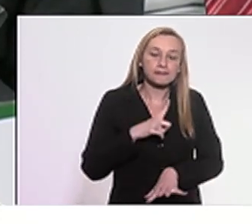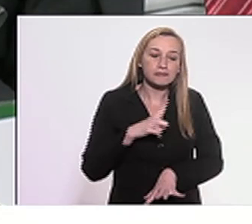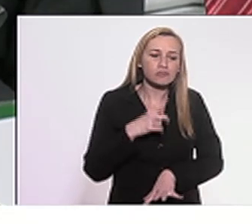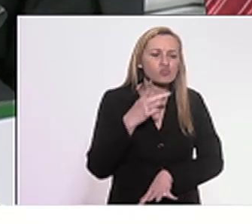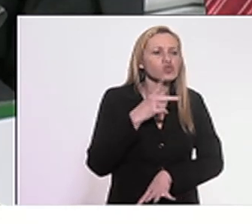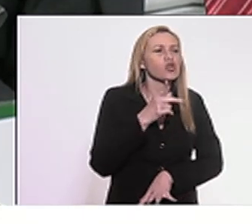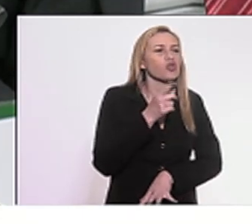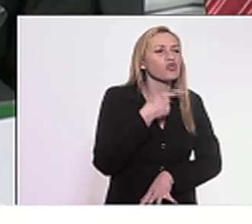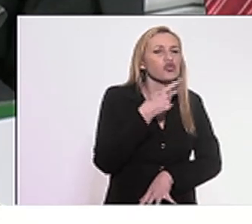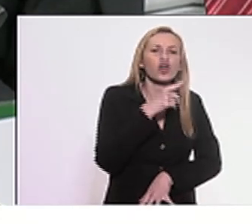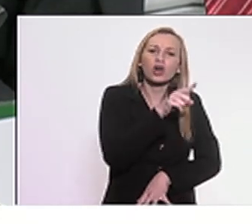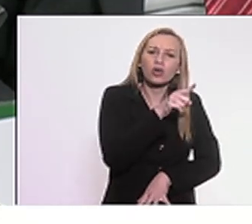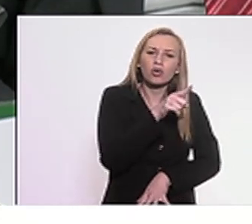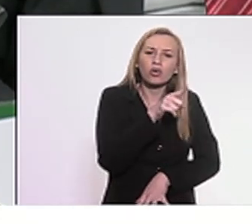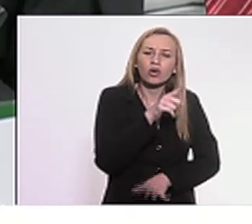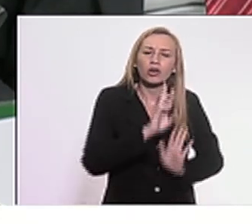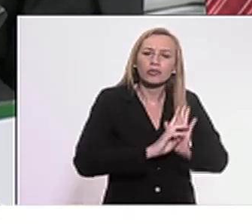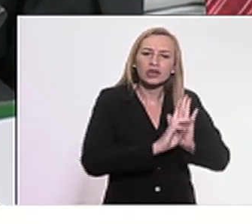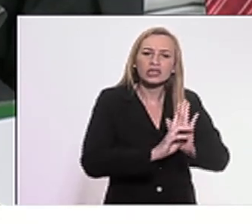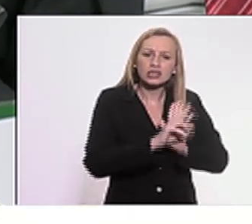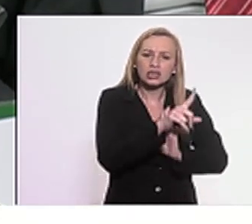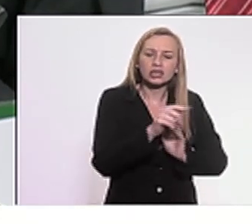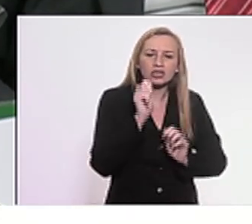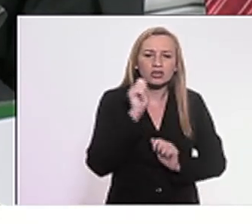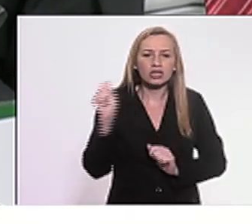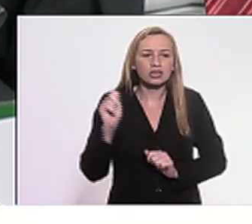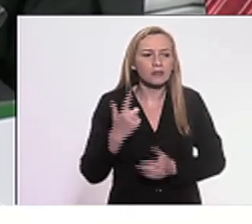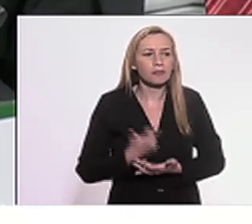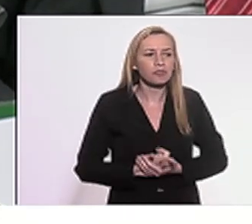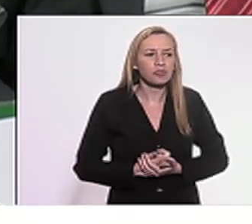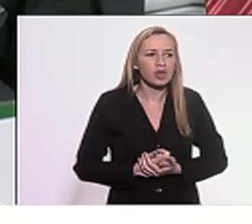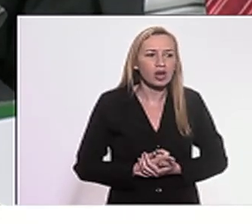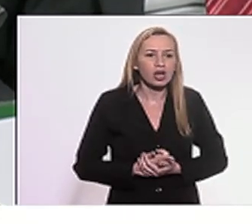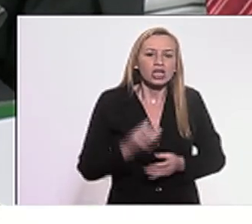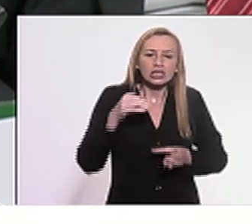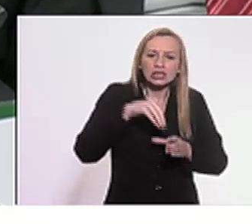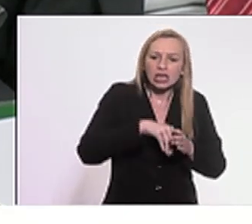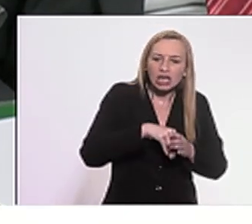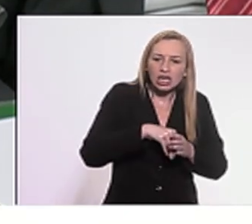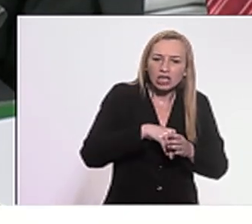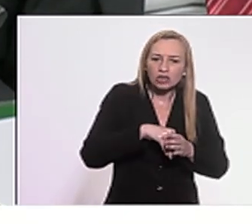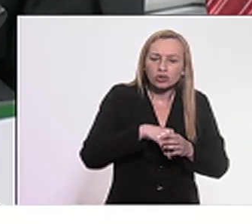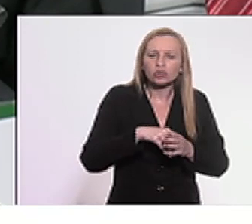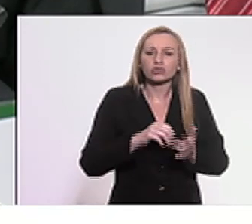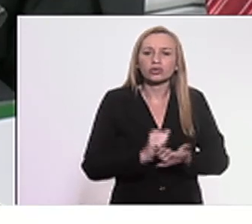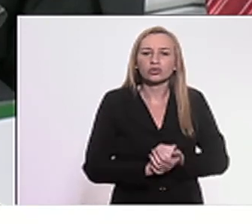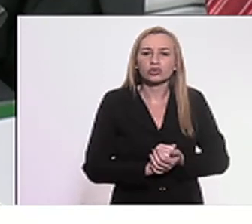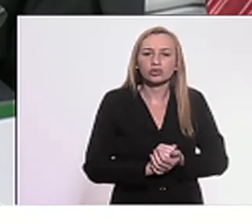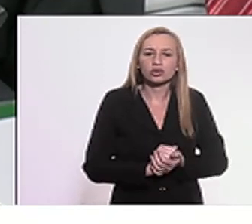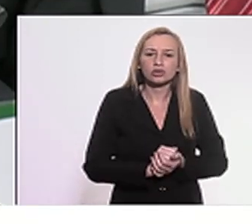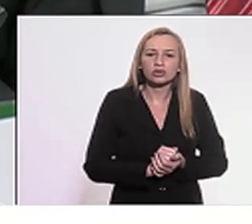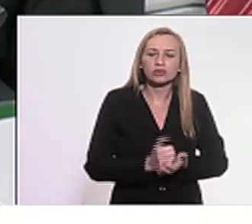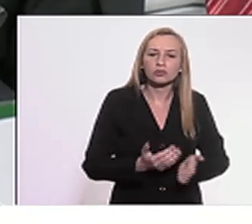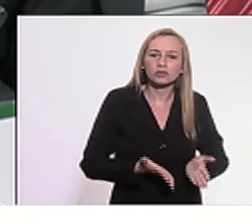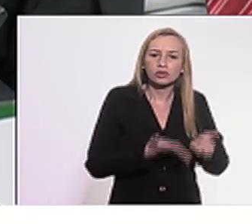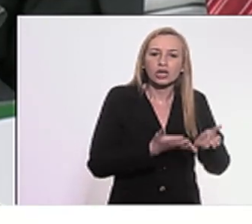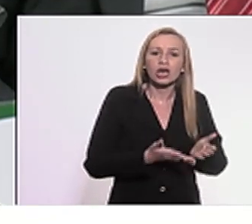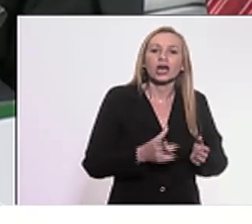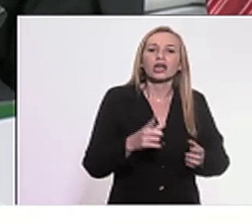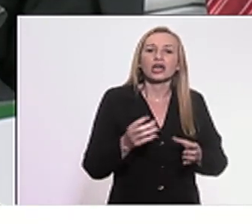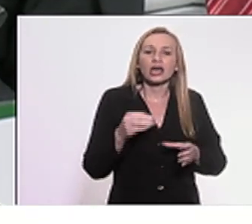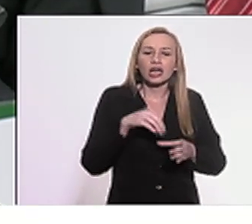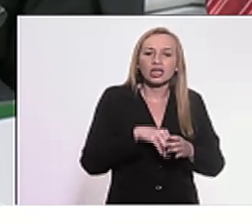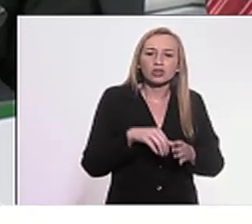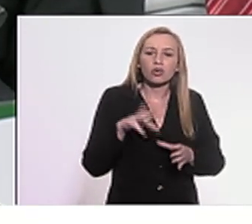citou o representante de uma associação, a questão dentro desse cenário de vitimização, entra também nesse radar a